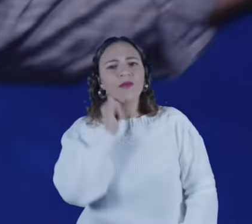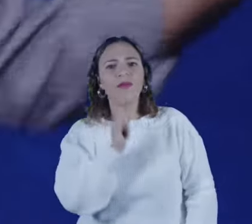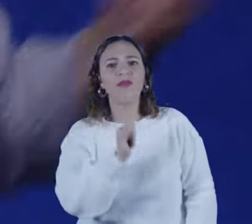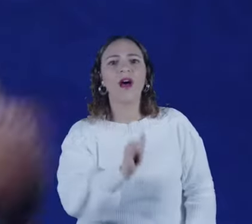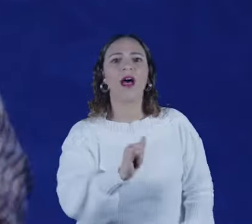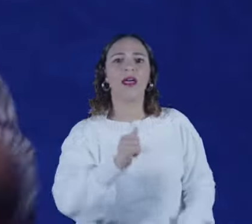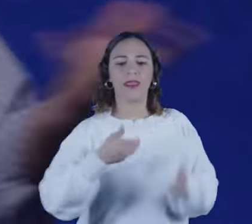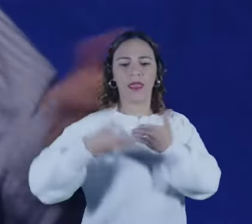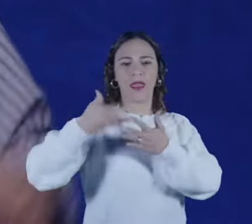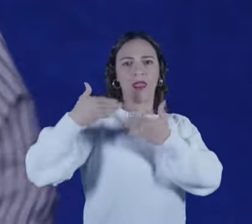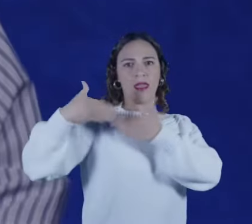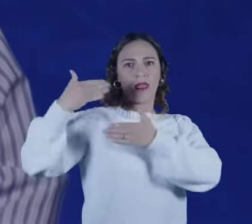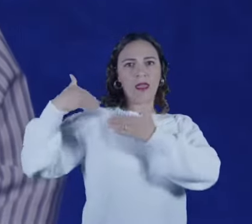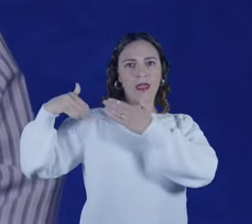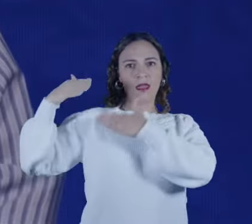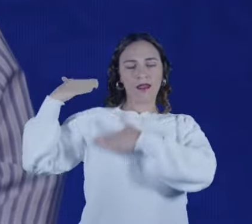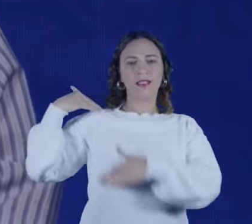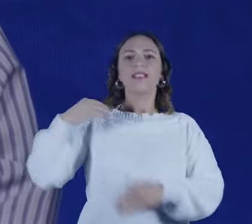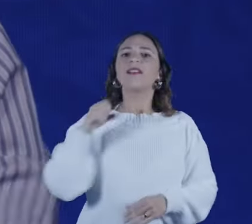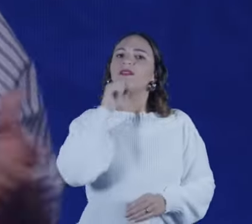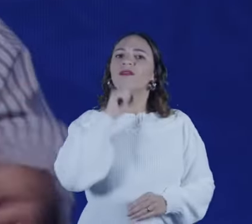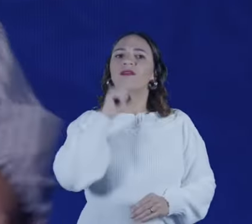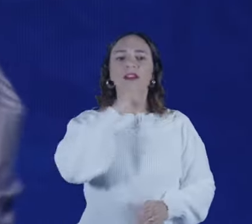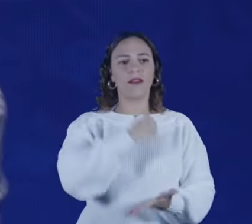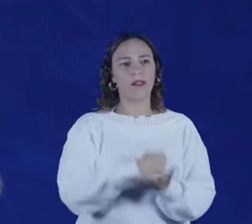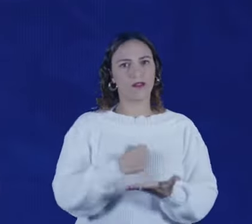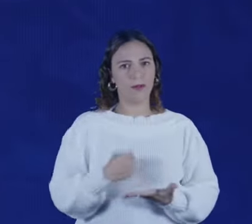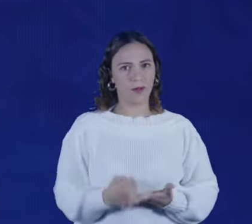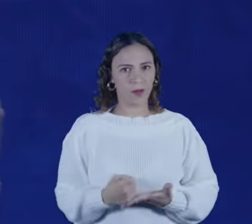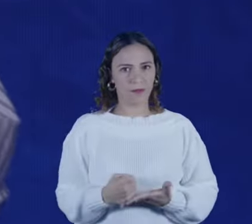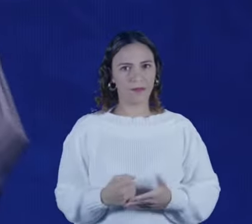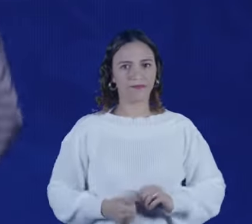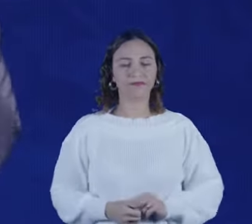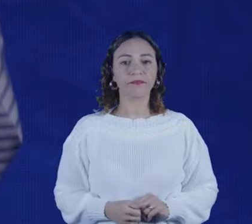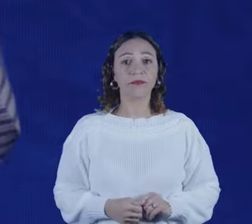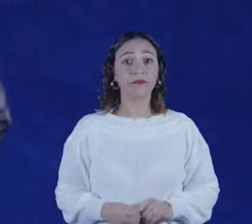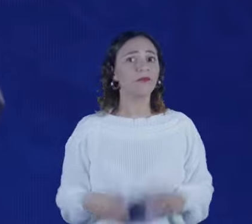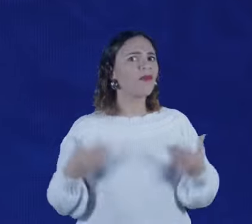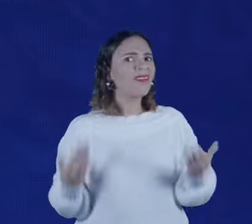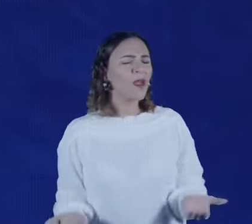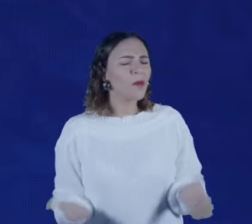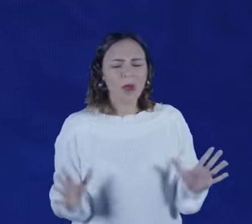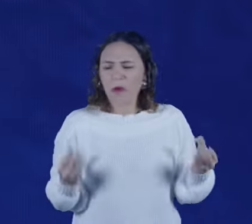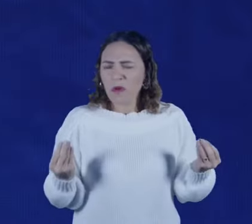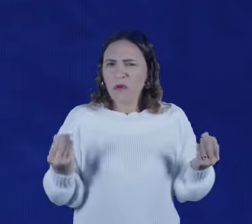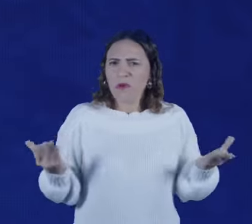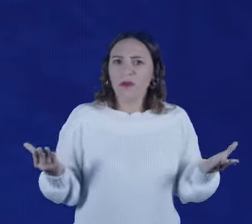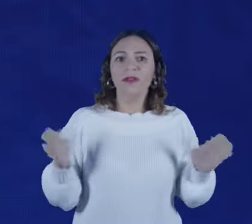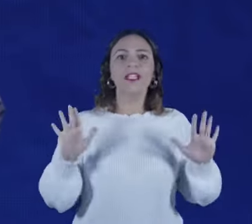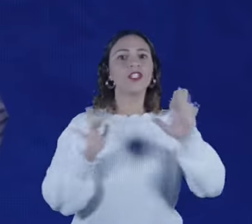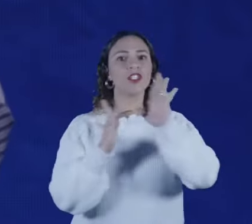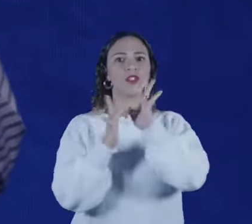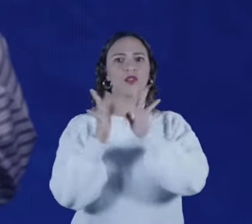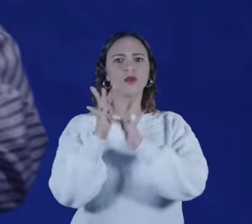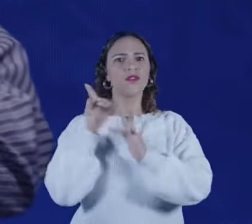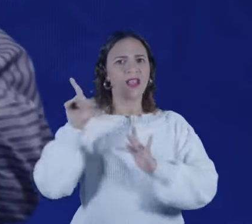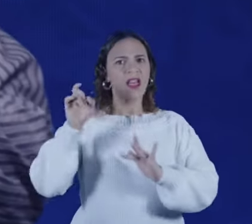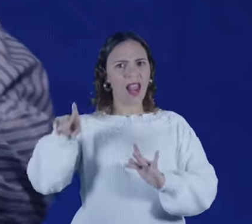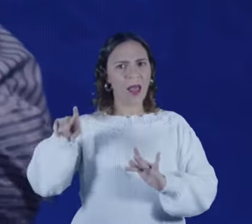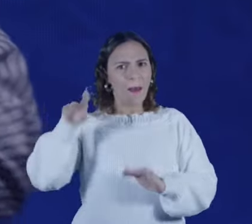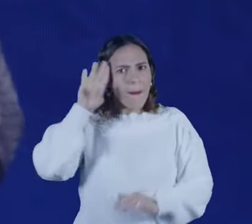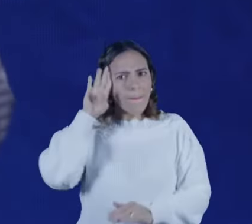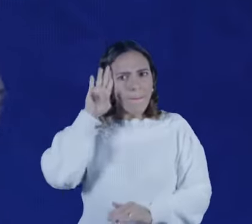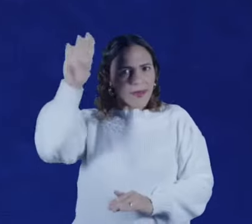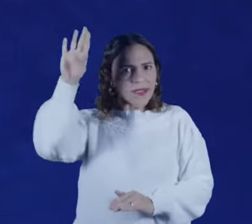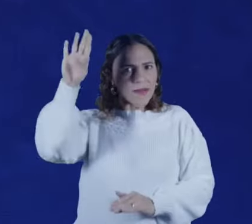que vieram antes deles no Velho Testamento. Então, mas espera lá, pastor, Jesus é a pedra angular e